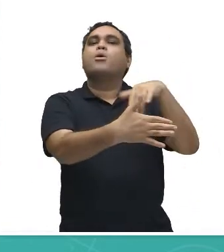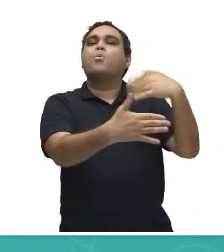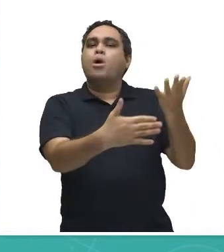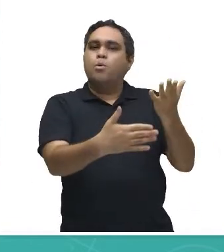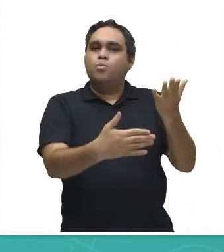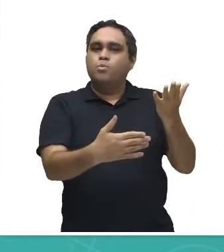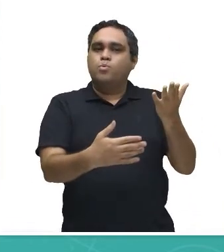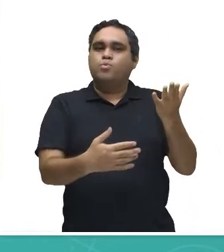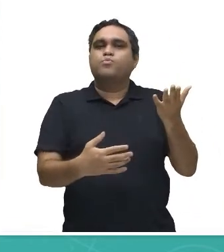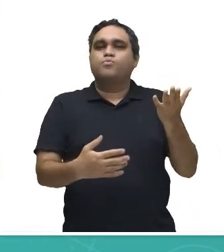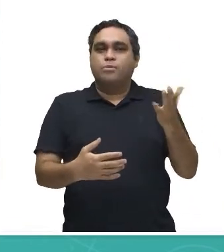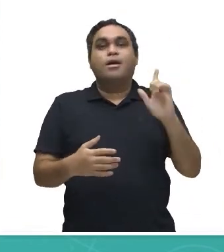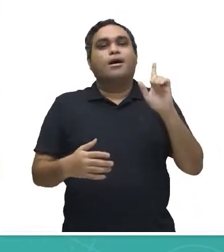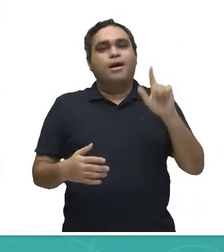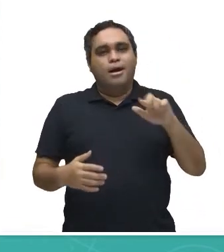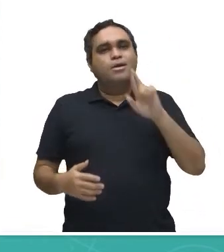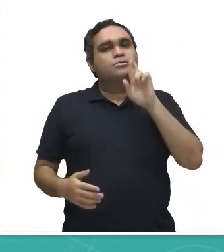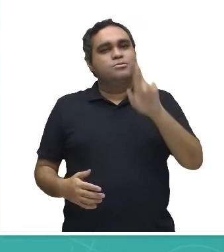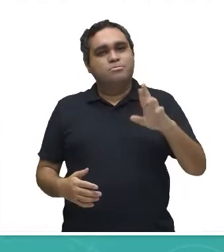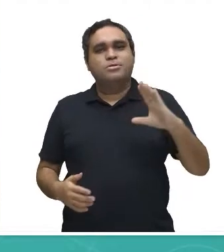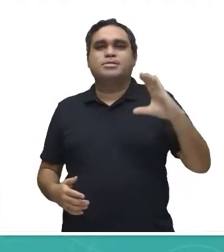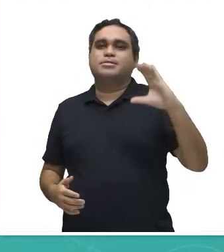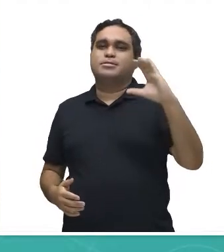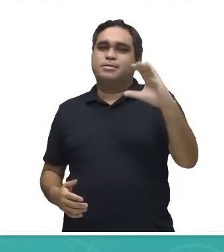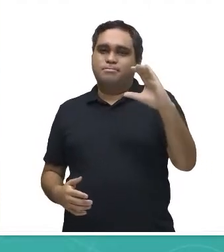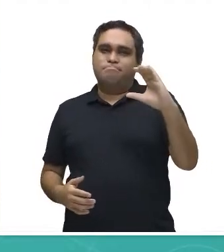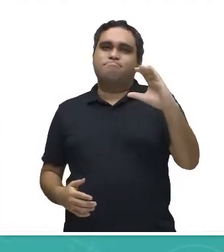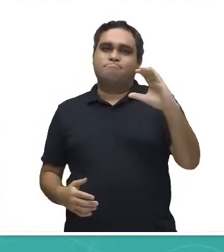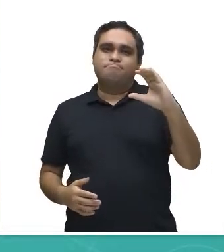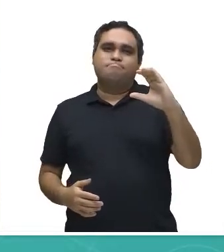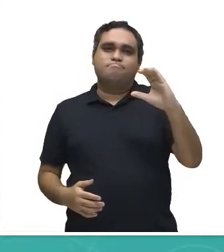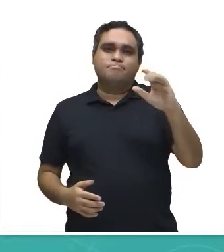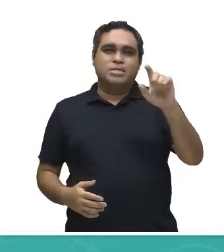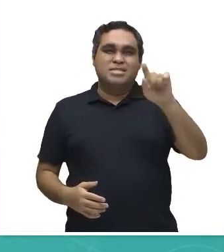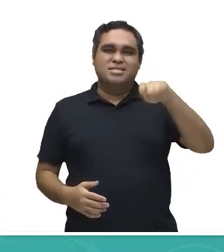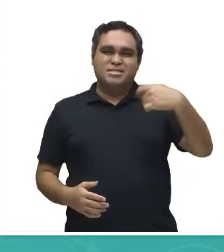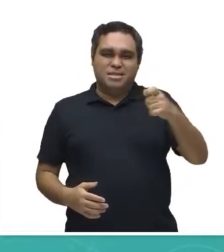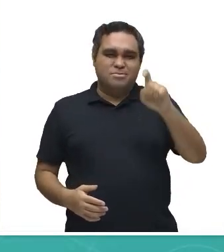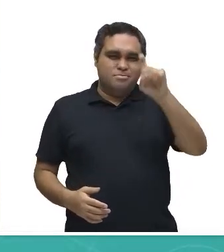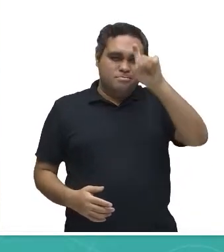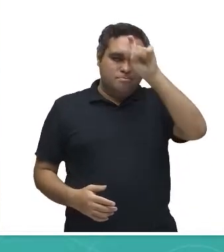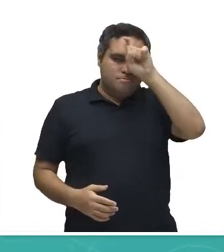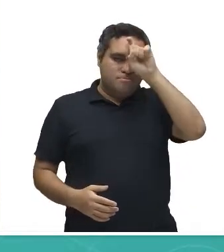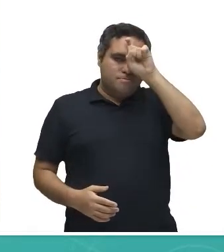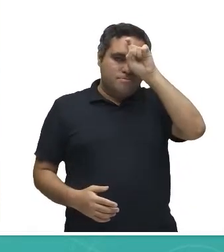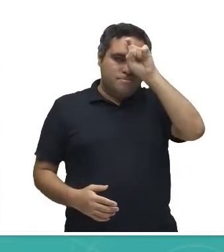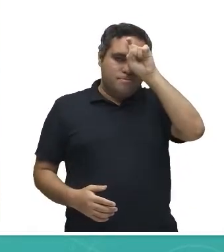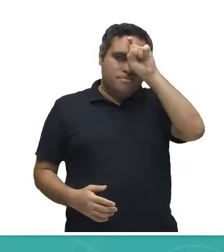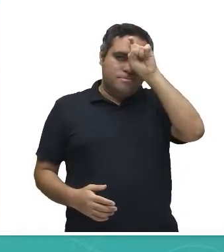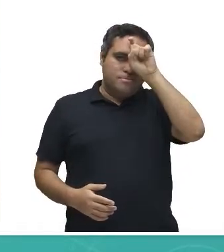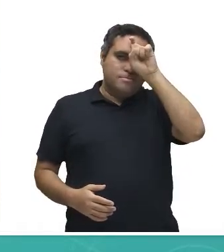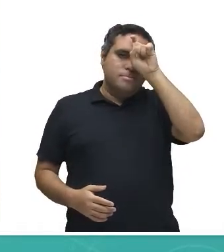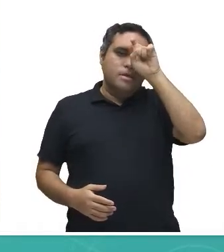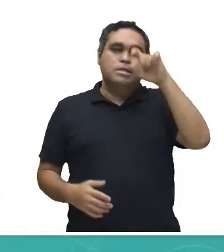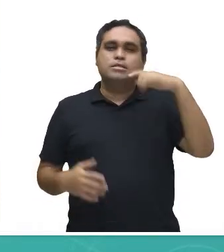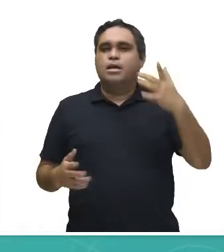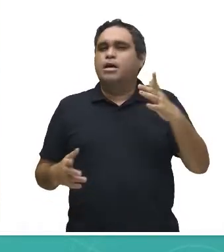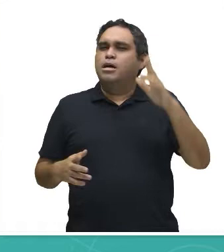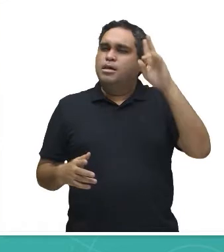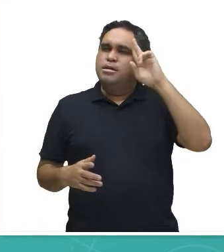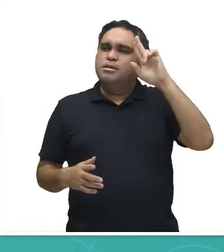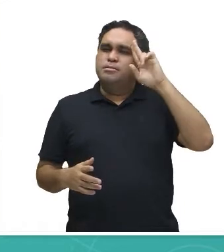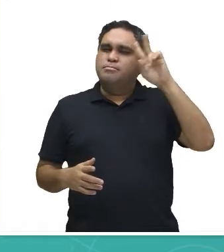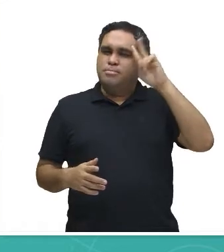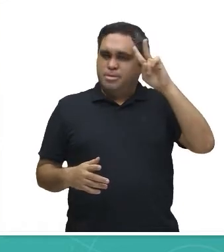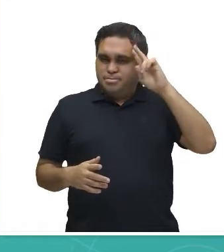alternativa C, né, gente? Zumbi dos Palmares. Para quem esqueceu ou para quem não se antenou à aula de ontem do